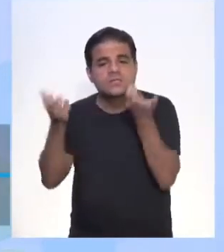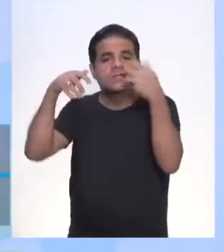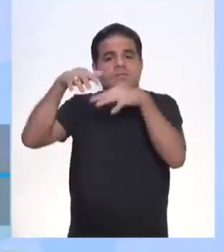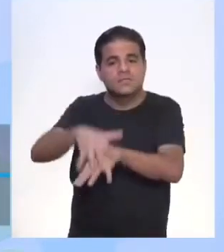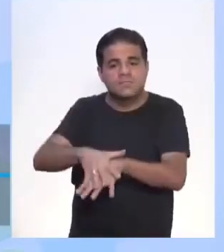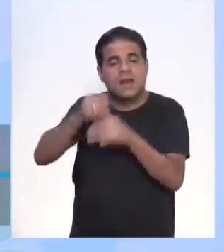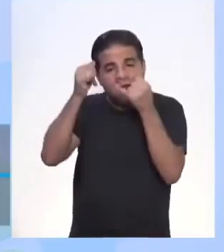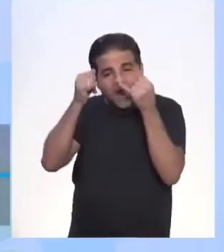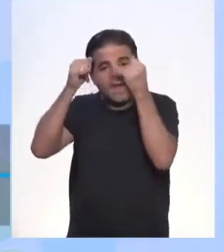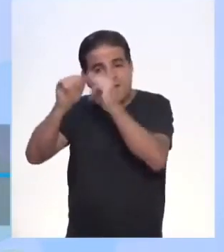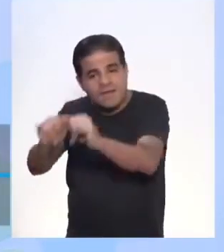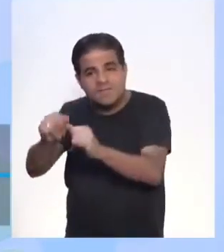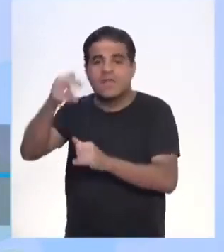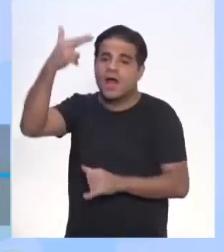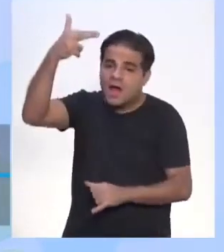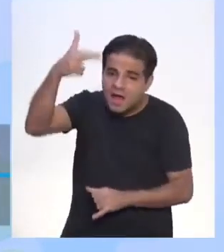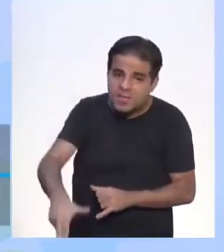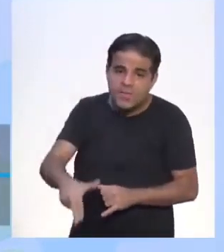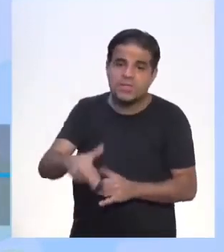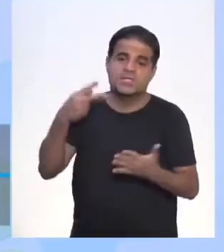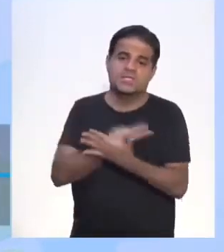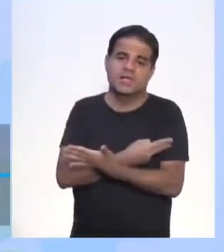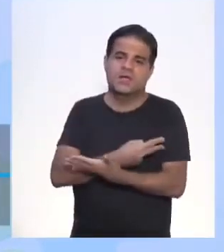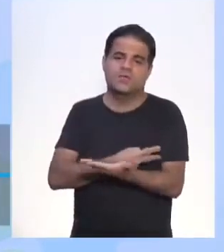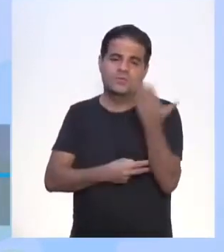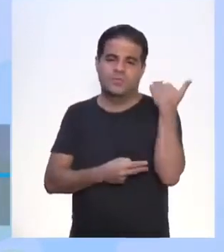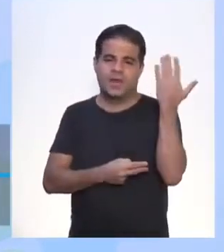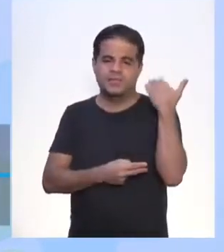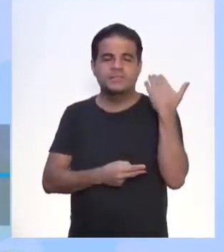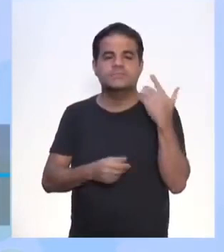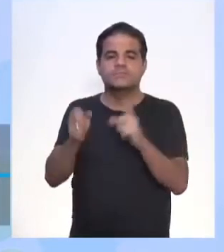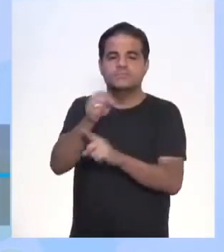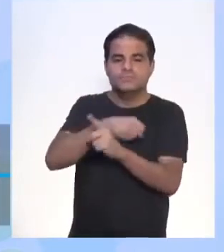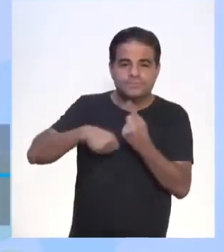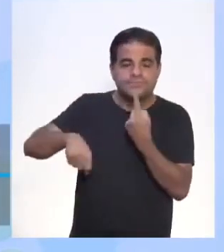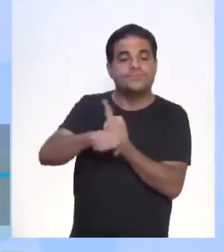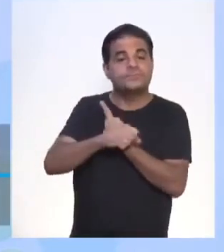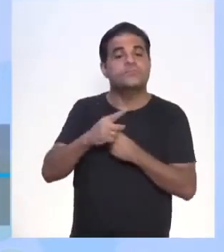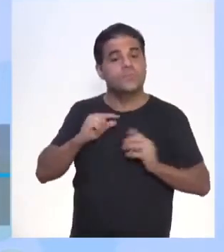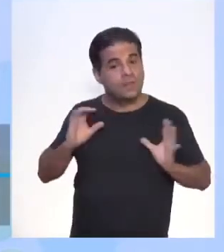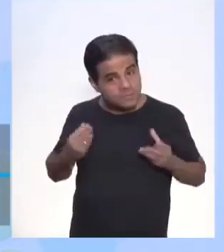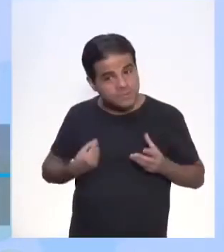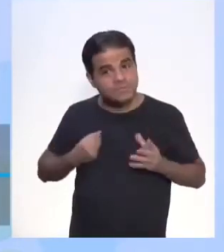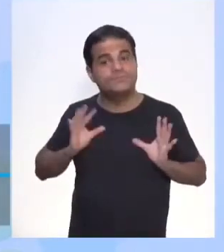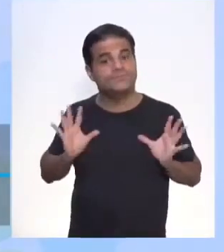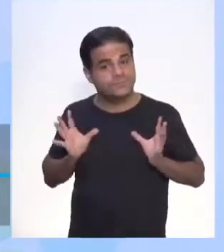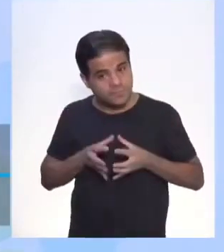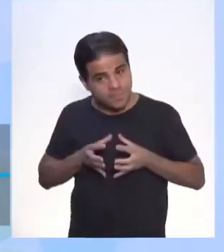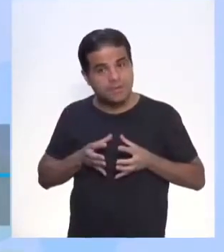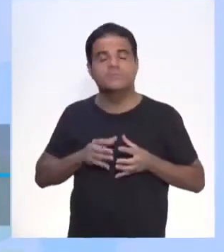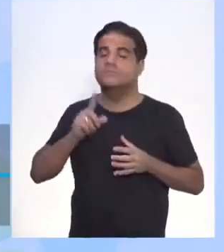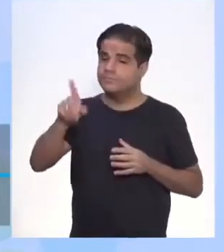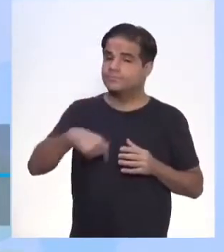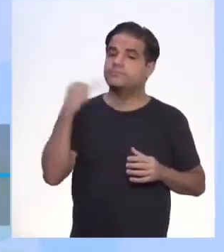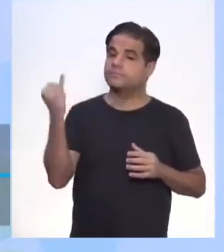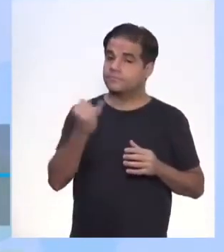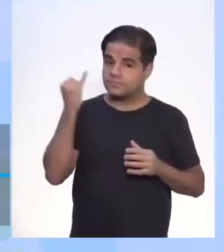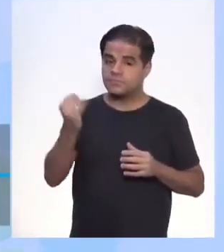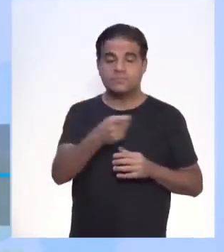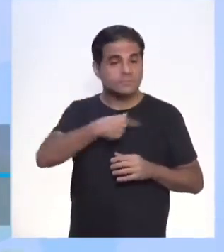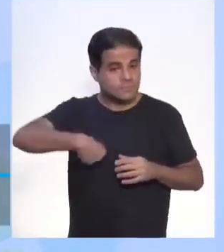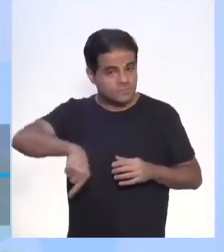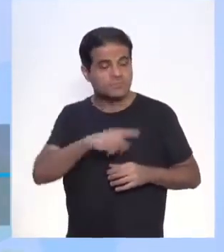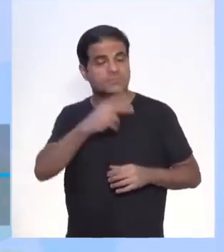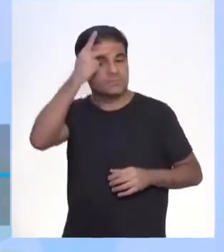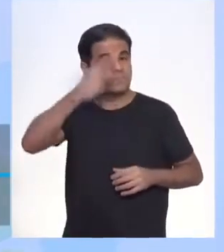não repetirmos os erros do passado. E o aspecto social é que nós vivemos em grupo. Isso é muito importante, né? Nós,